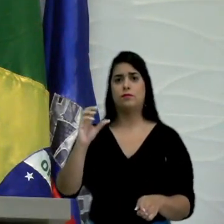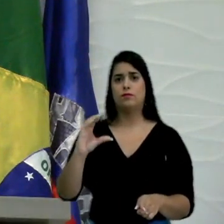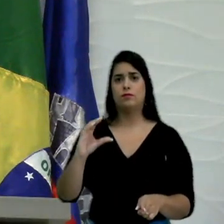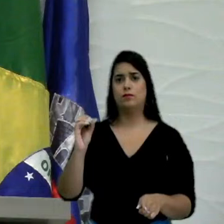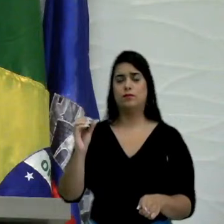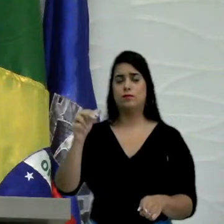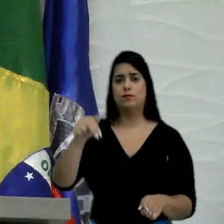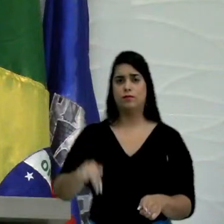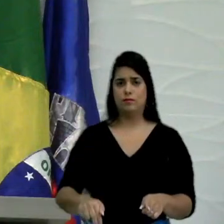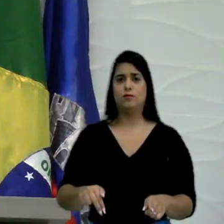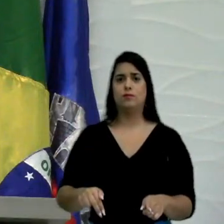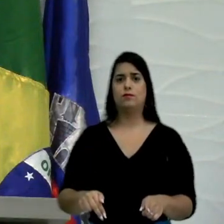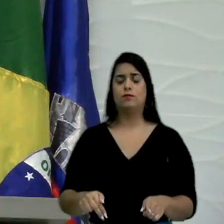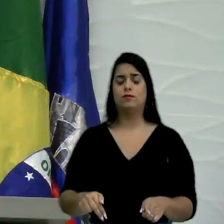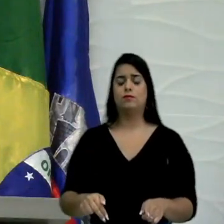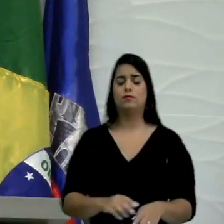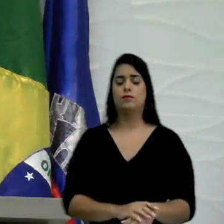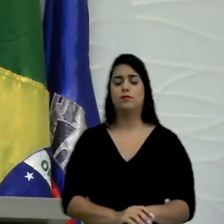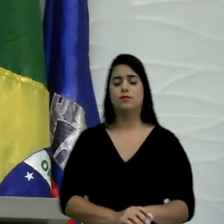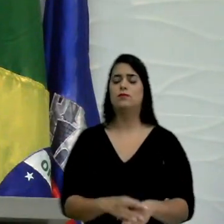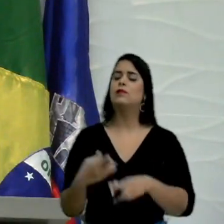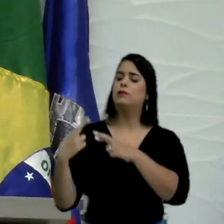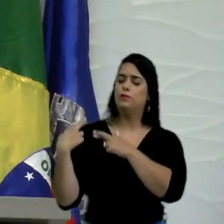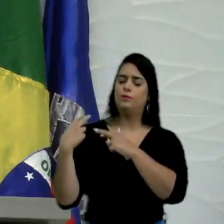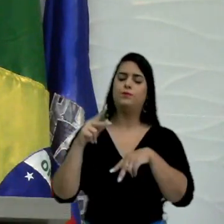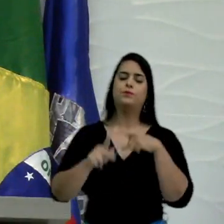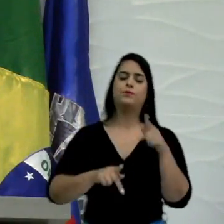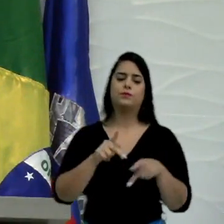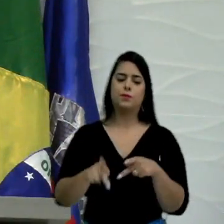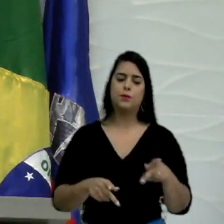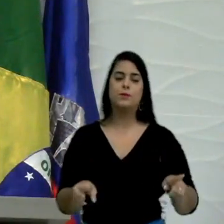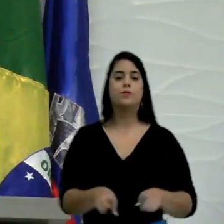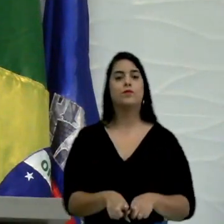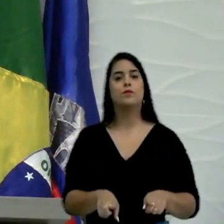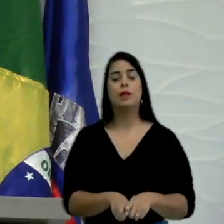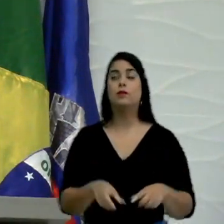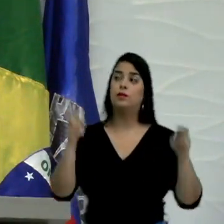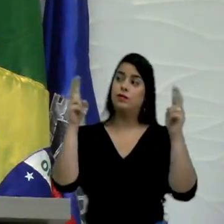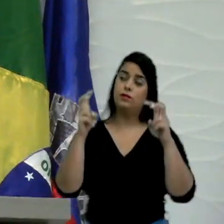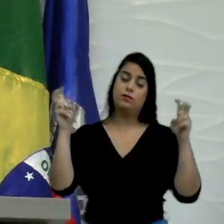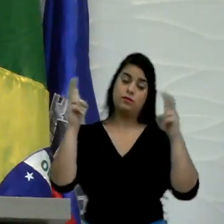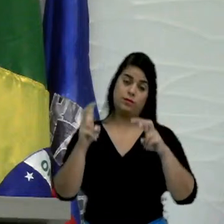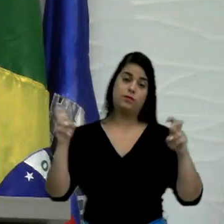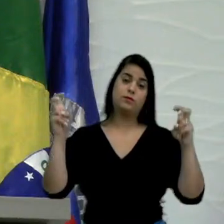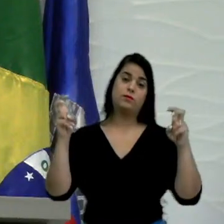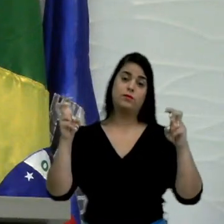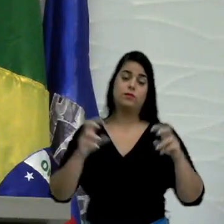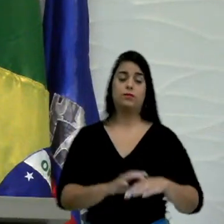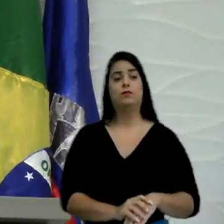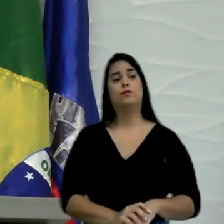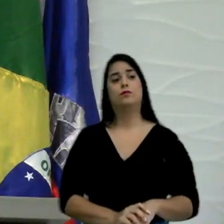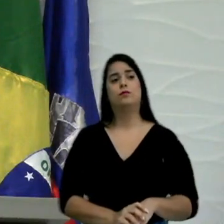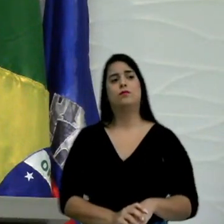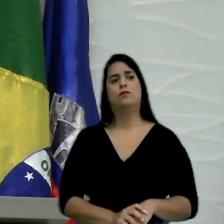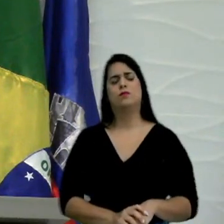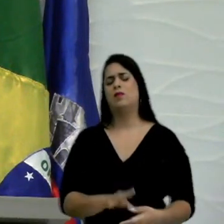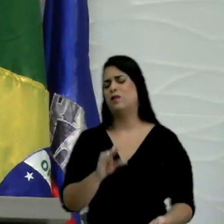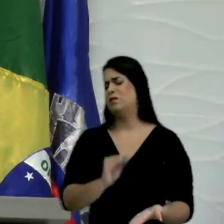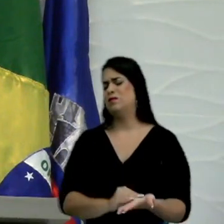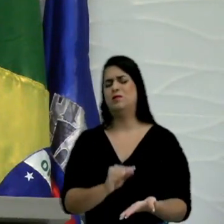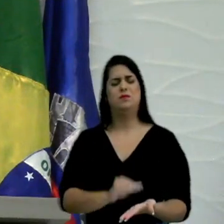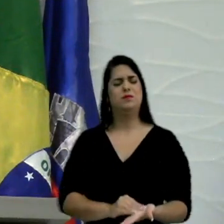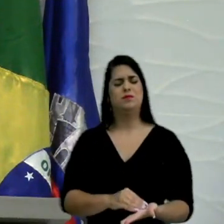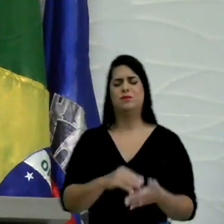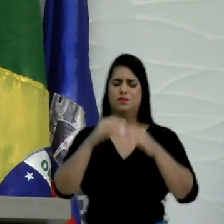o seu dever com os nossos cidadãos. Dito isso, quero também aqui trazer um assunto o qual também é um desrespeito para com